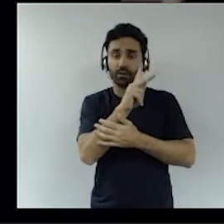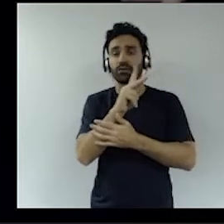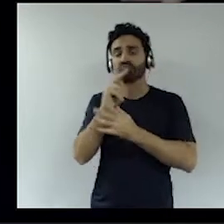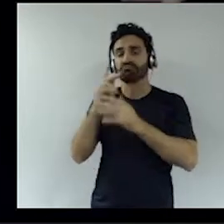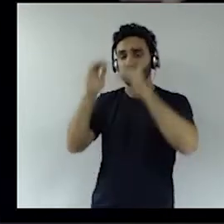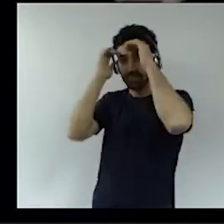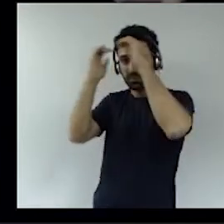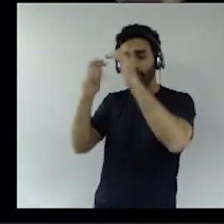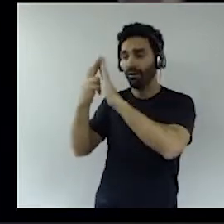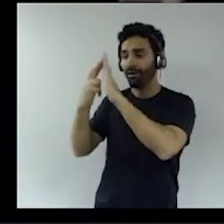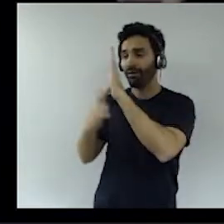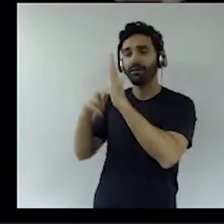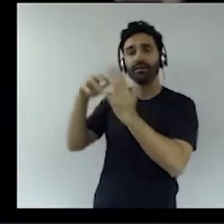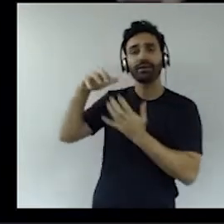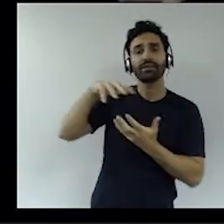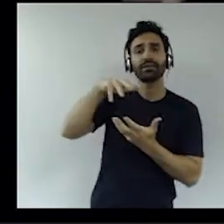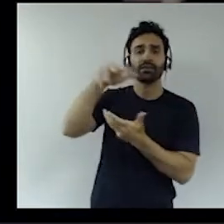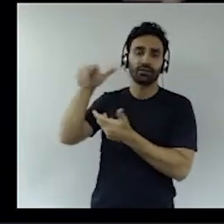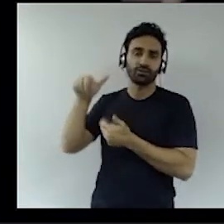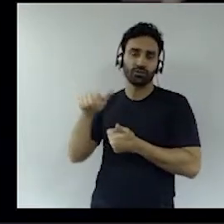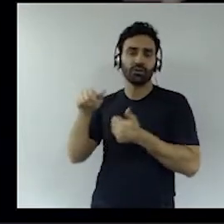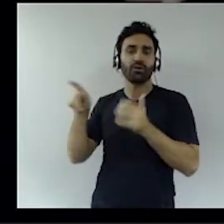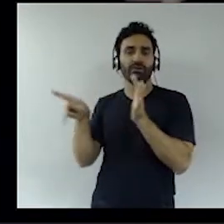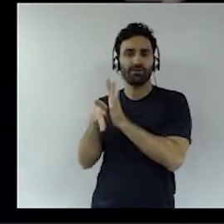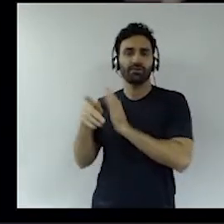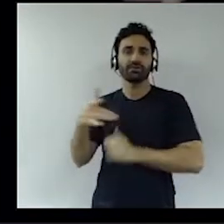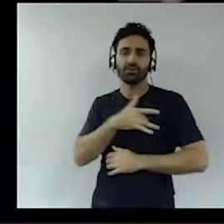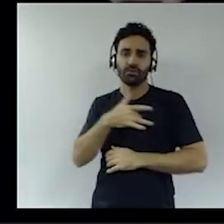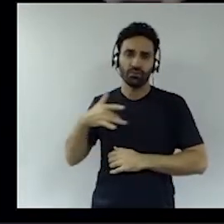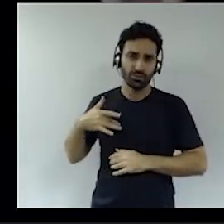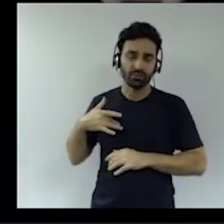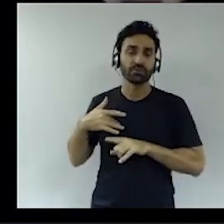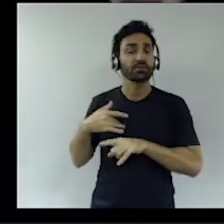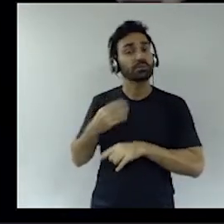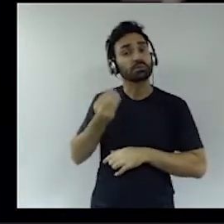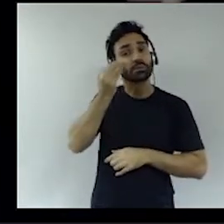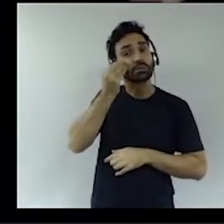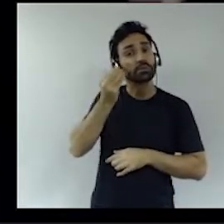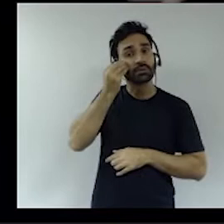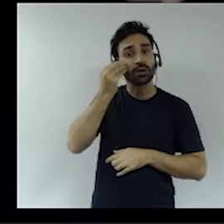autoridades, então, tentam tomar